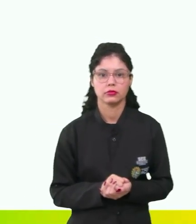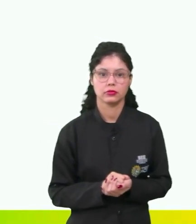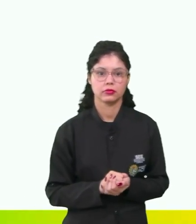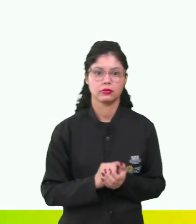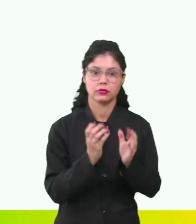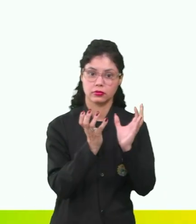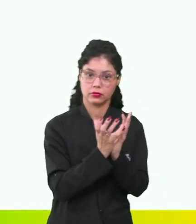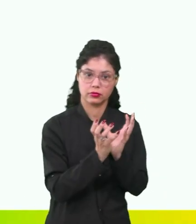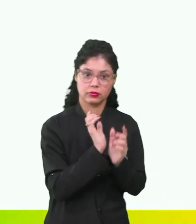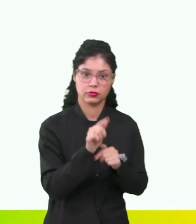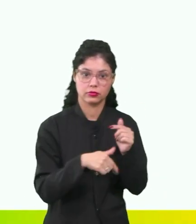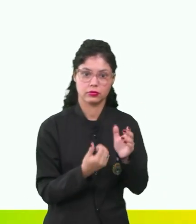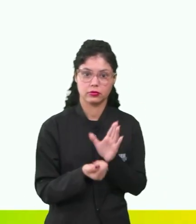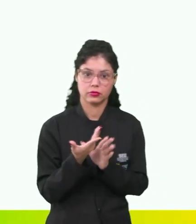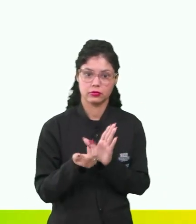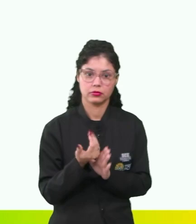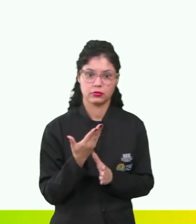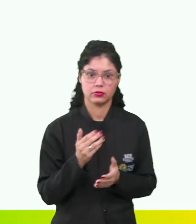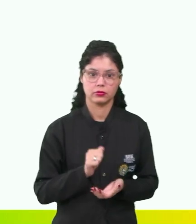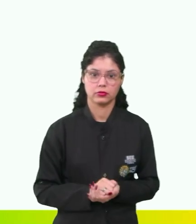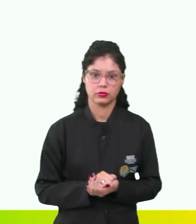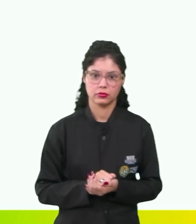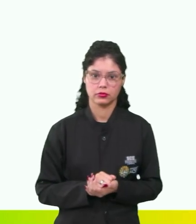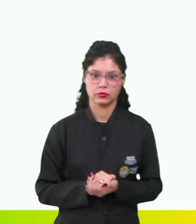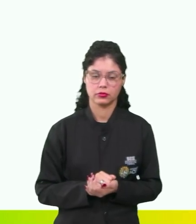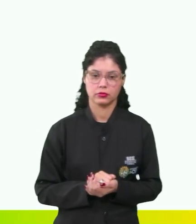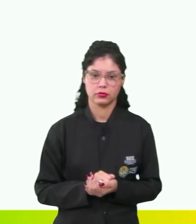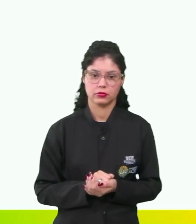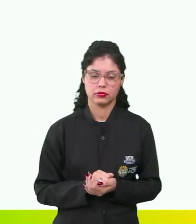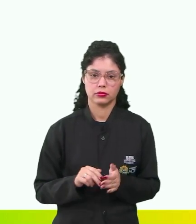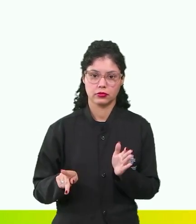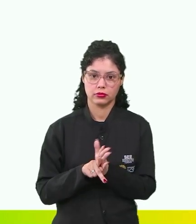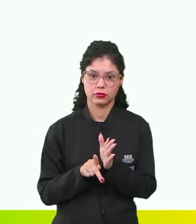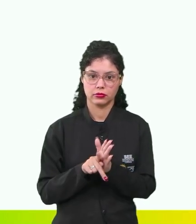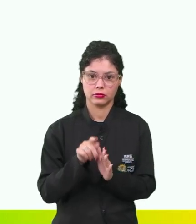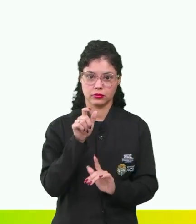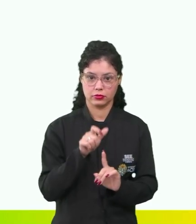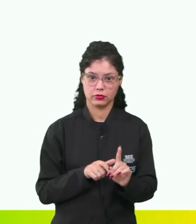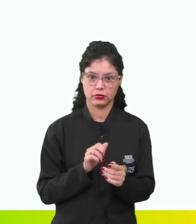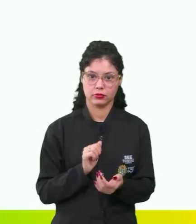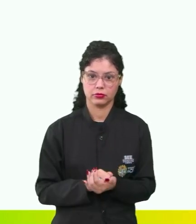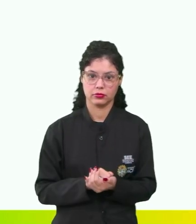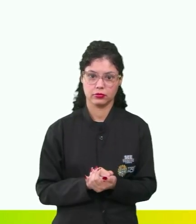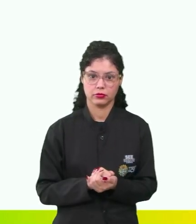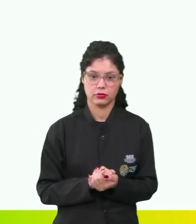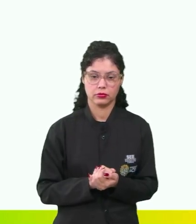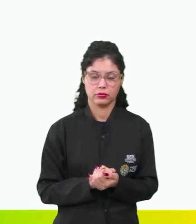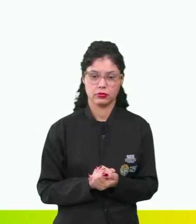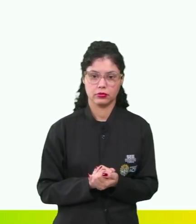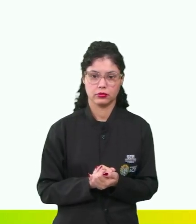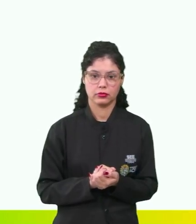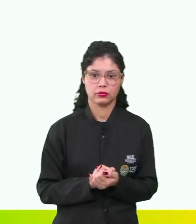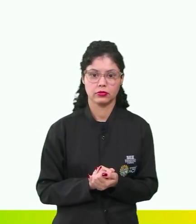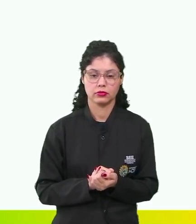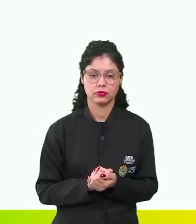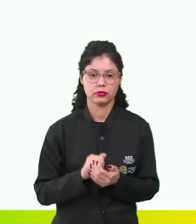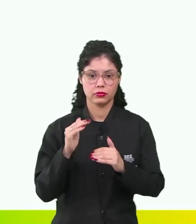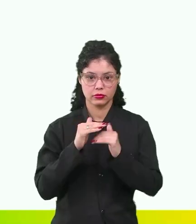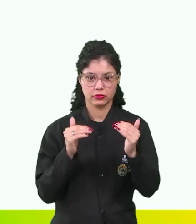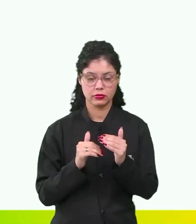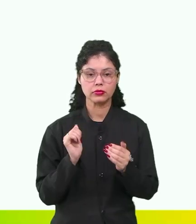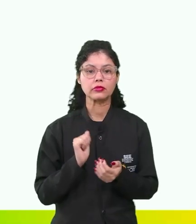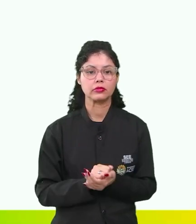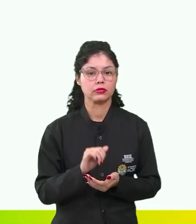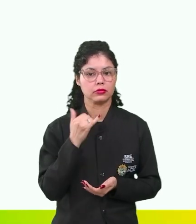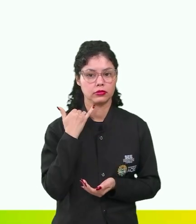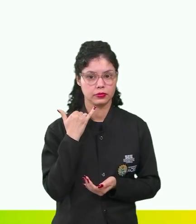classe trabalhadora tudo produz, a ela tudo pertence. Tudo